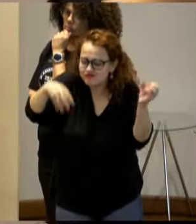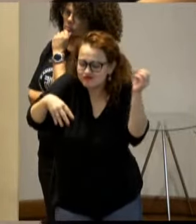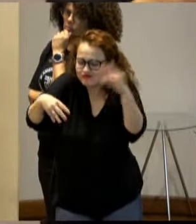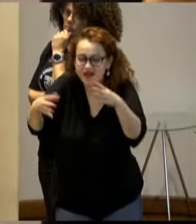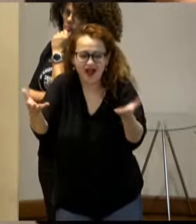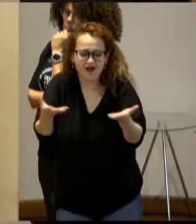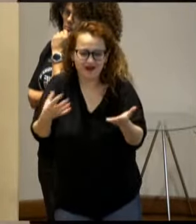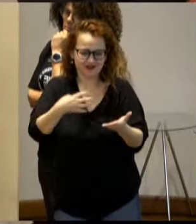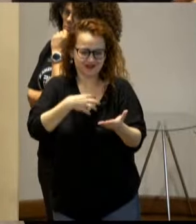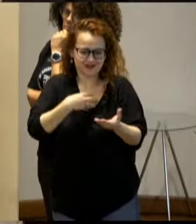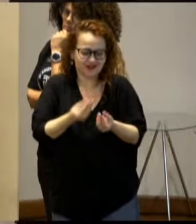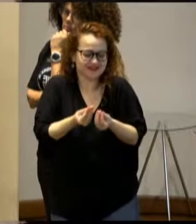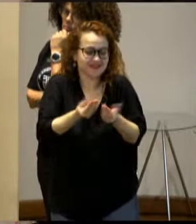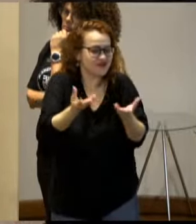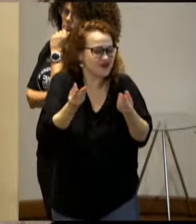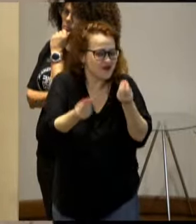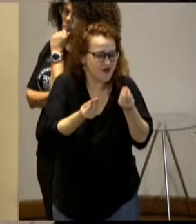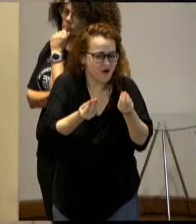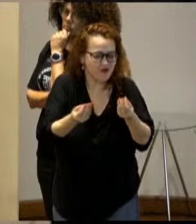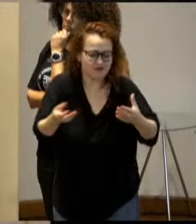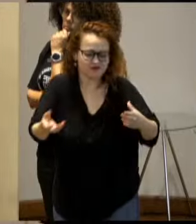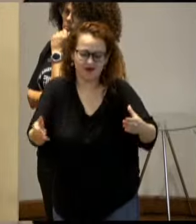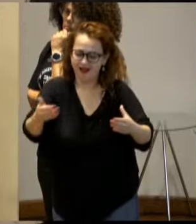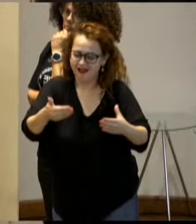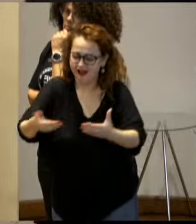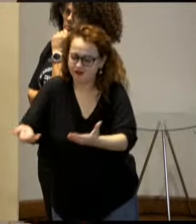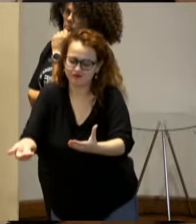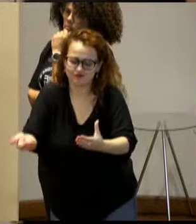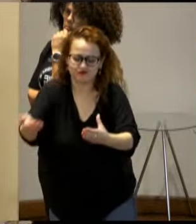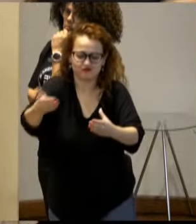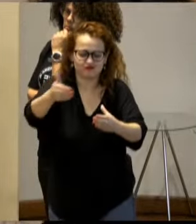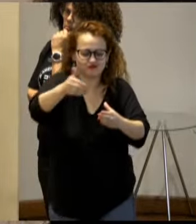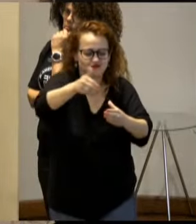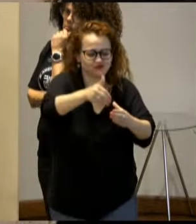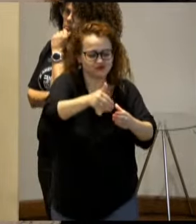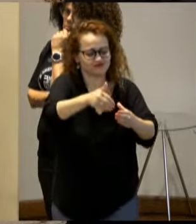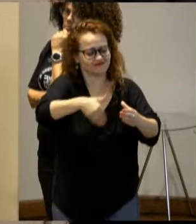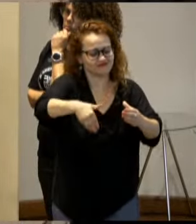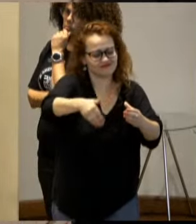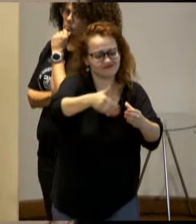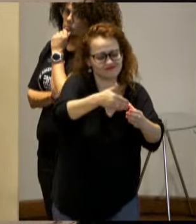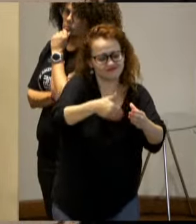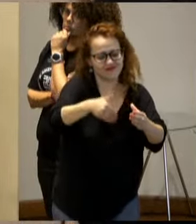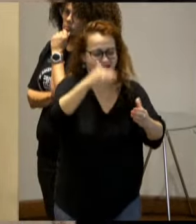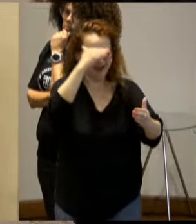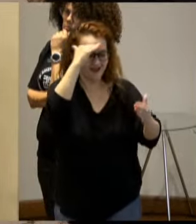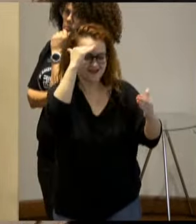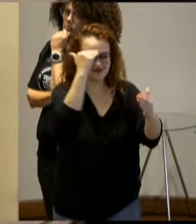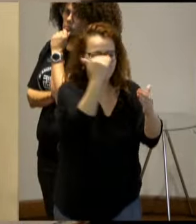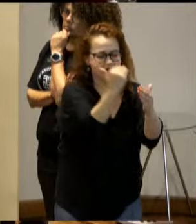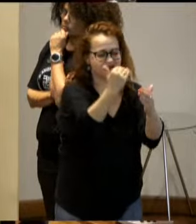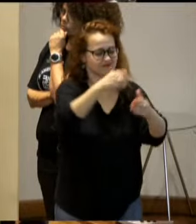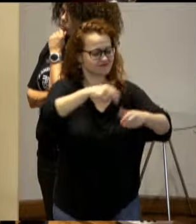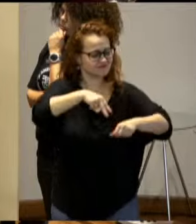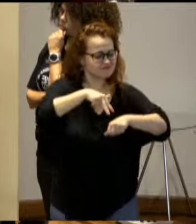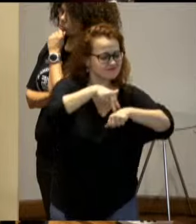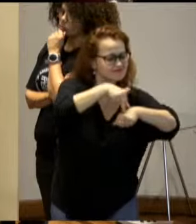de servir. Sirva o caldo, acompanhado de nacos, de respeito e